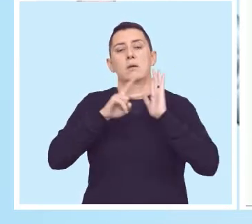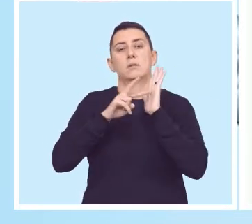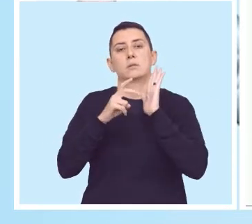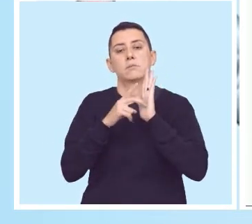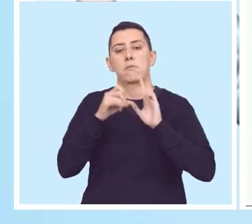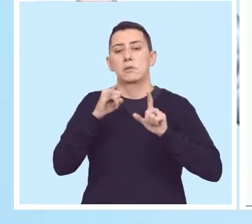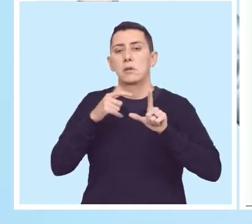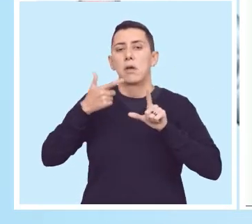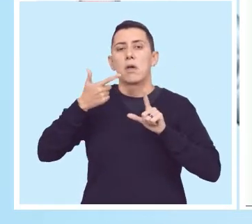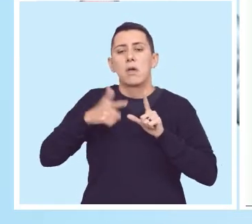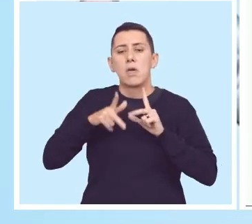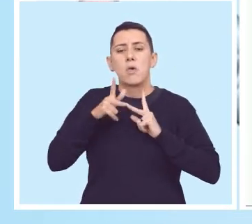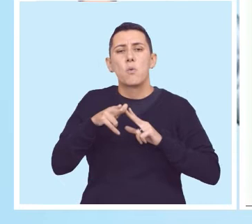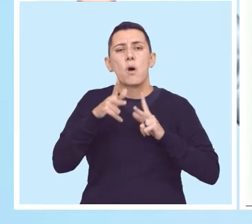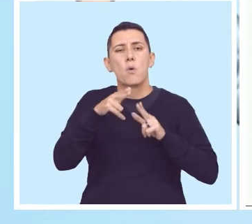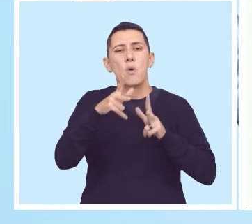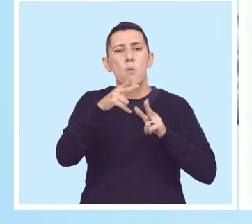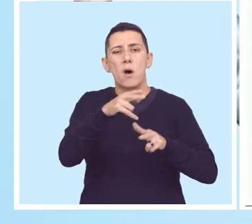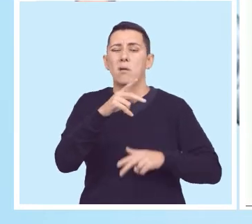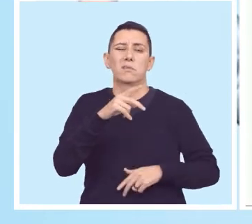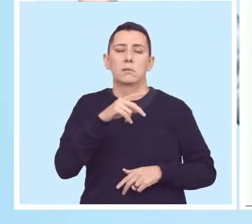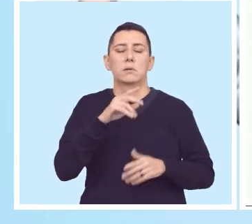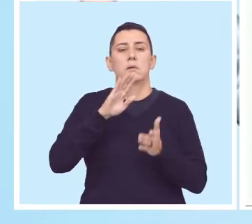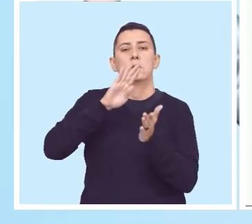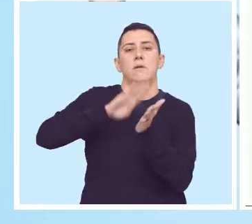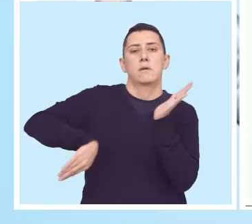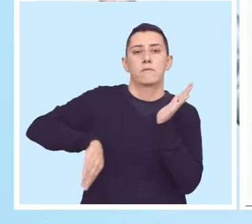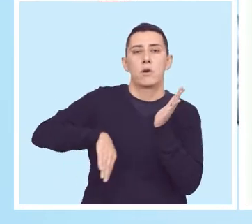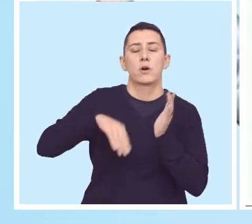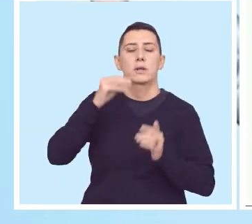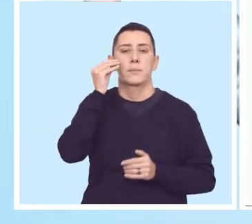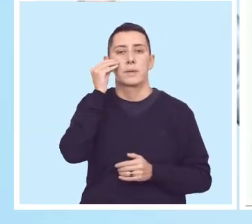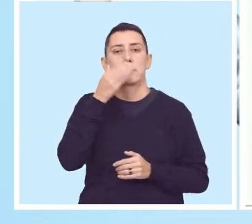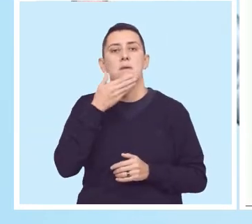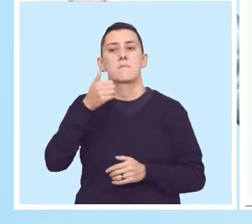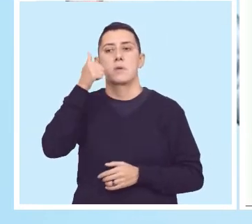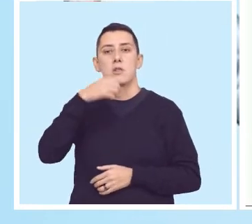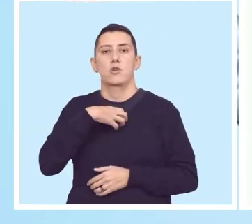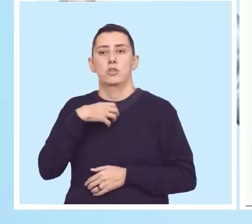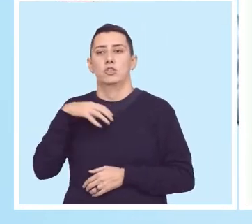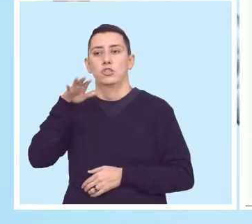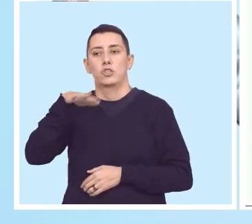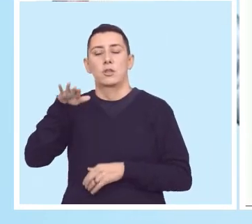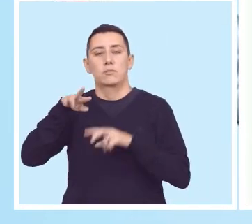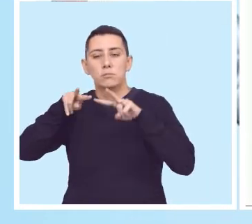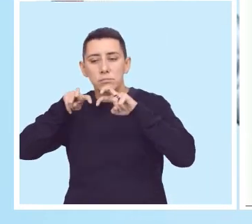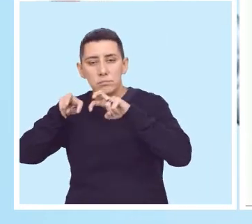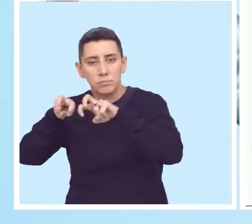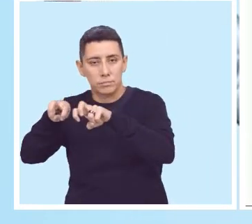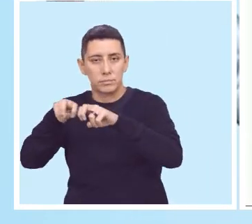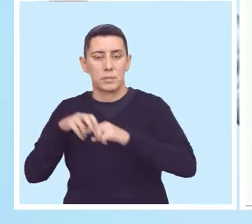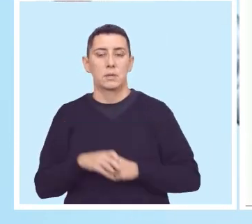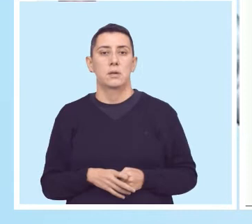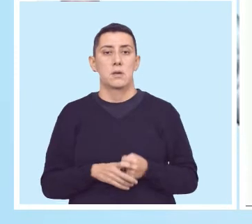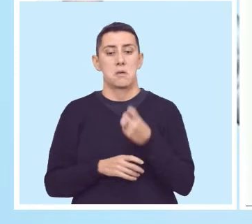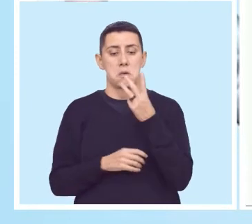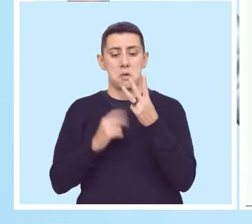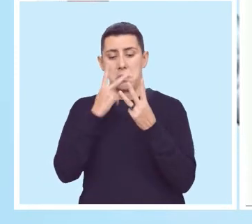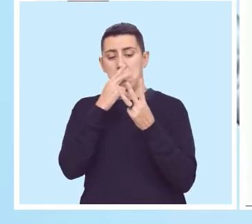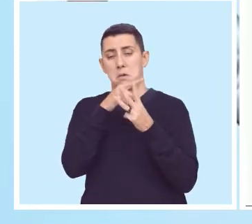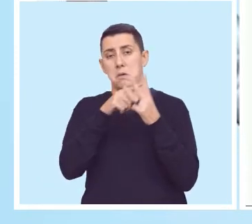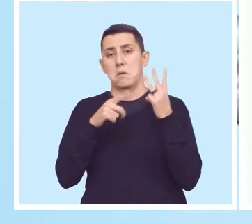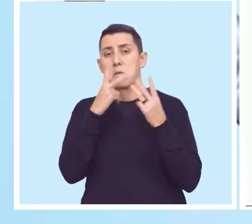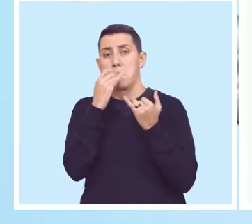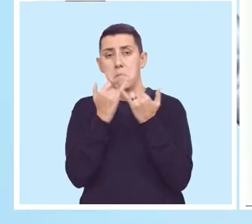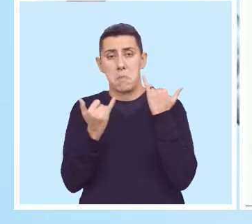redundância para evitar o custo computacional necessário para o processamento das imagens, E ao invés de ter essas 3 imagens para serem